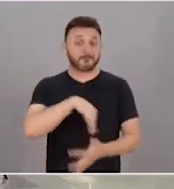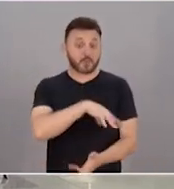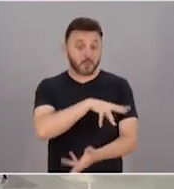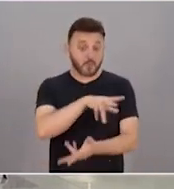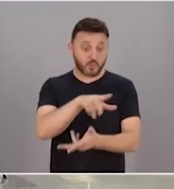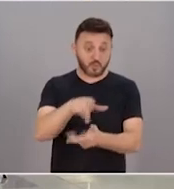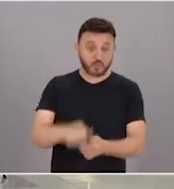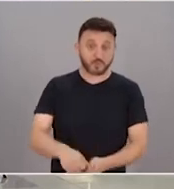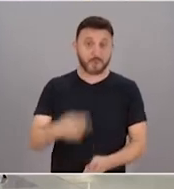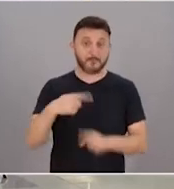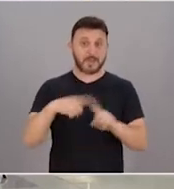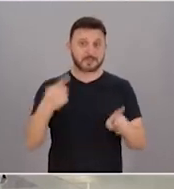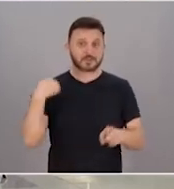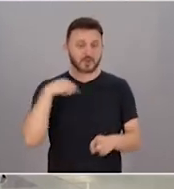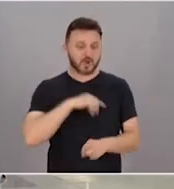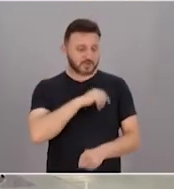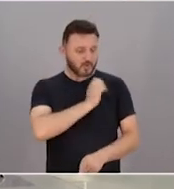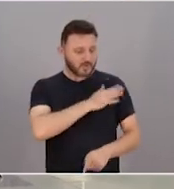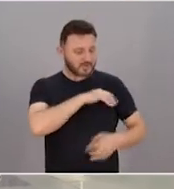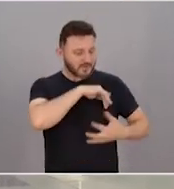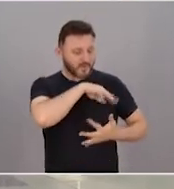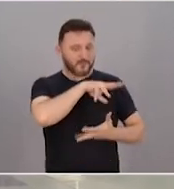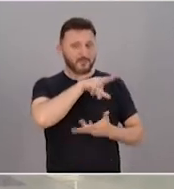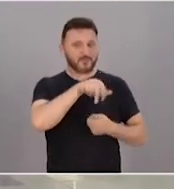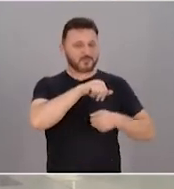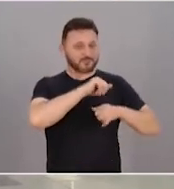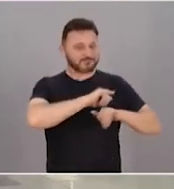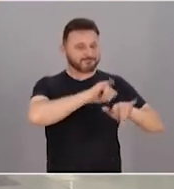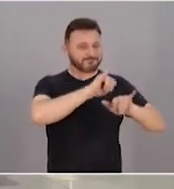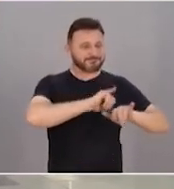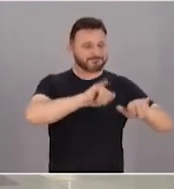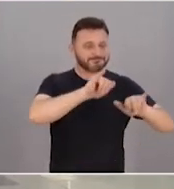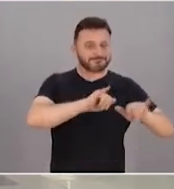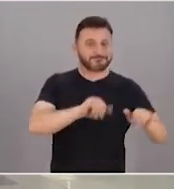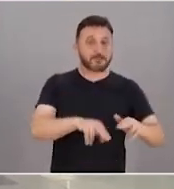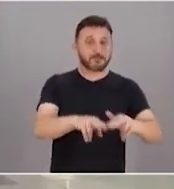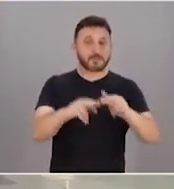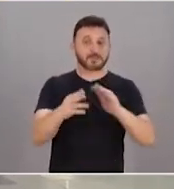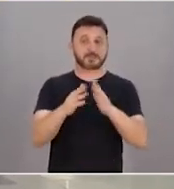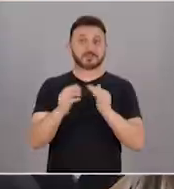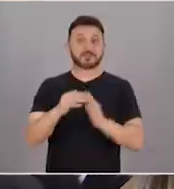Nossa Senhora, modelo de todas as mães, nos ajude. Amém.